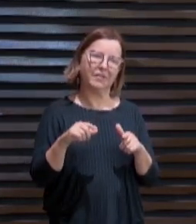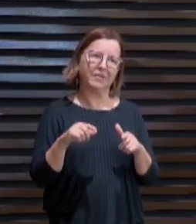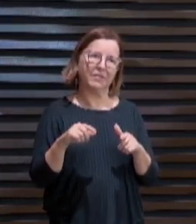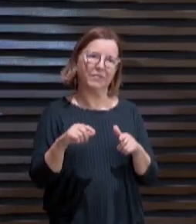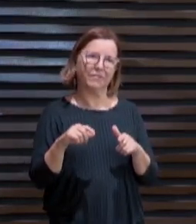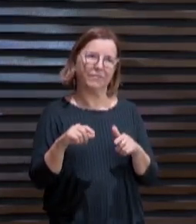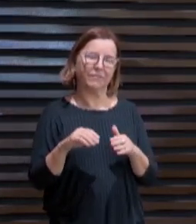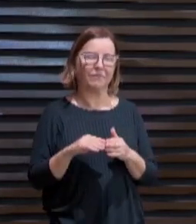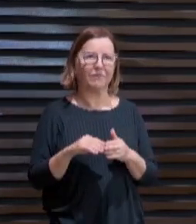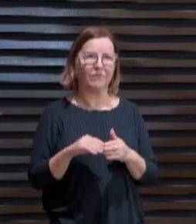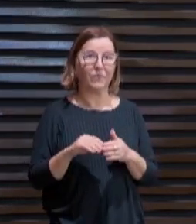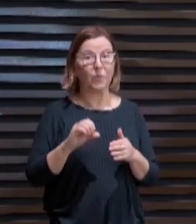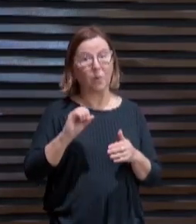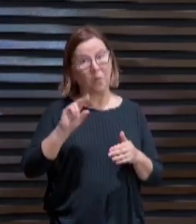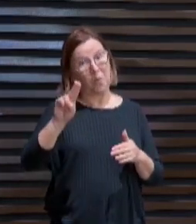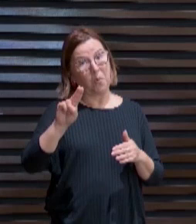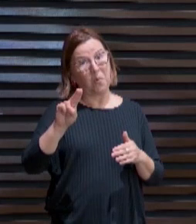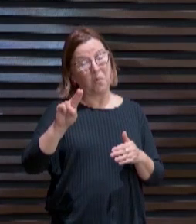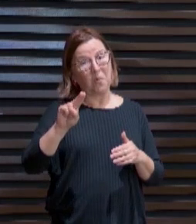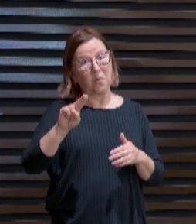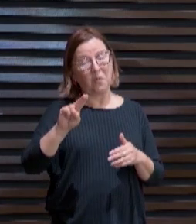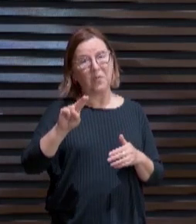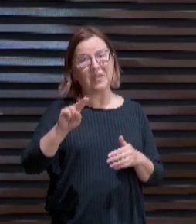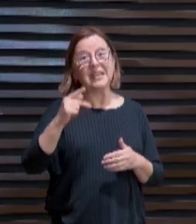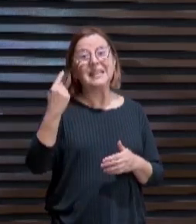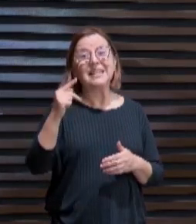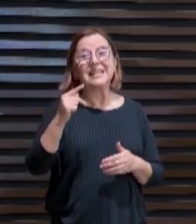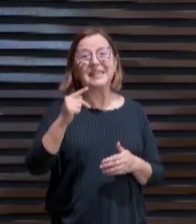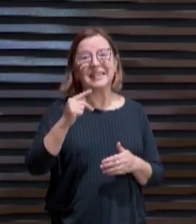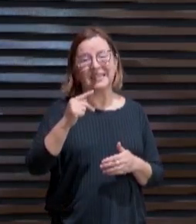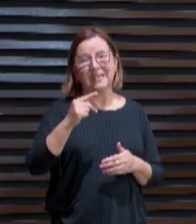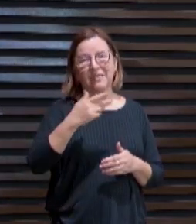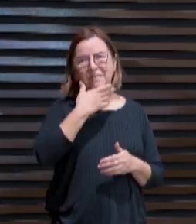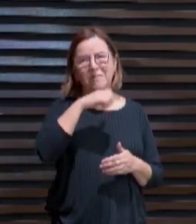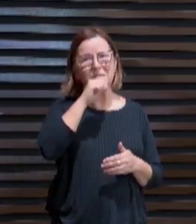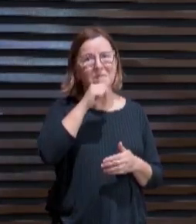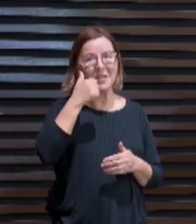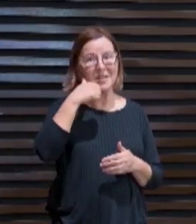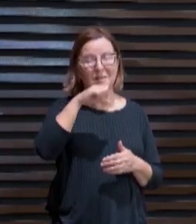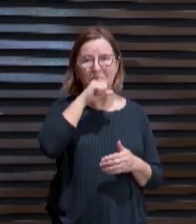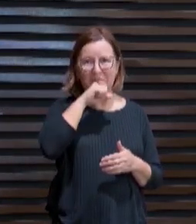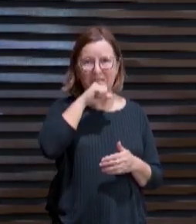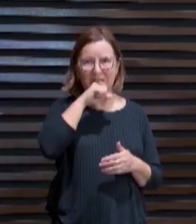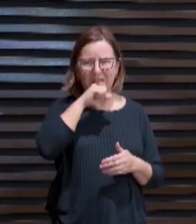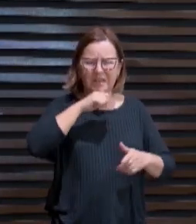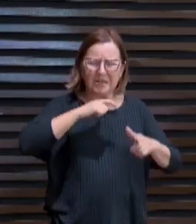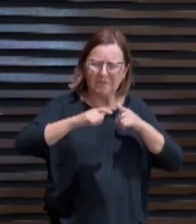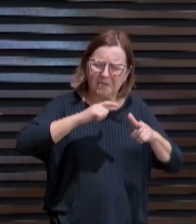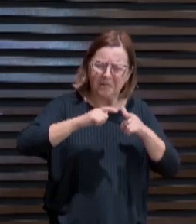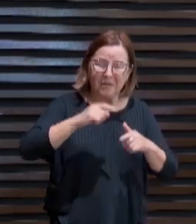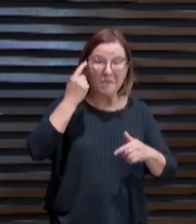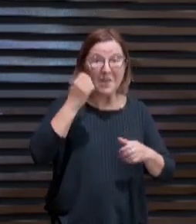de você, no caso os pais, né, no trabalho que tiveram para poder construir este patrimônio. Pense